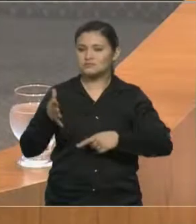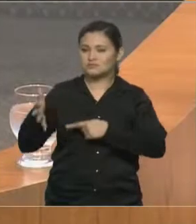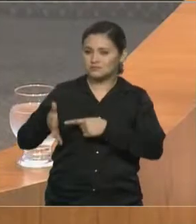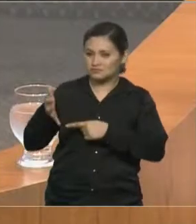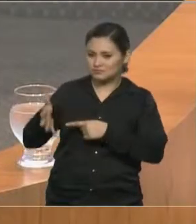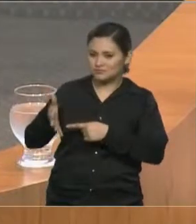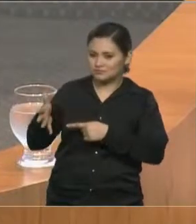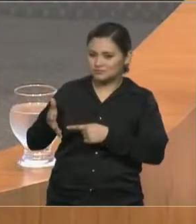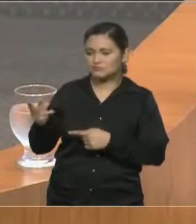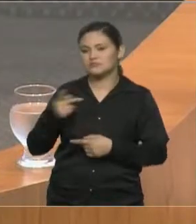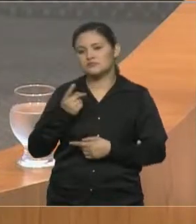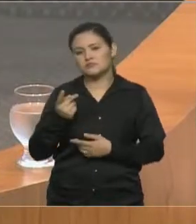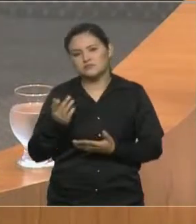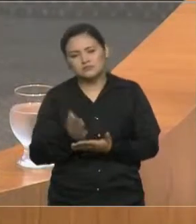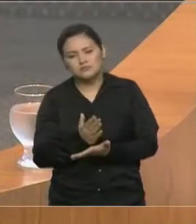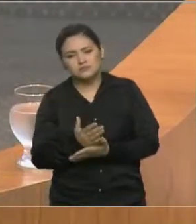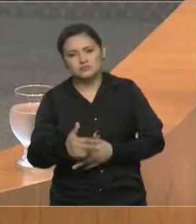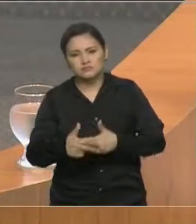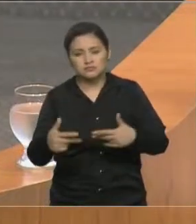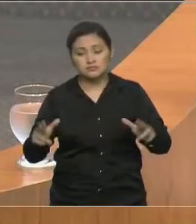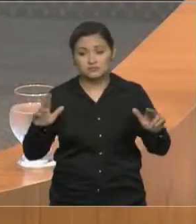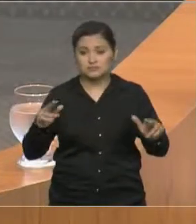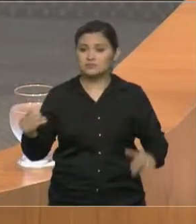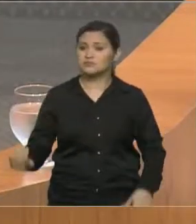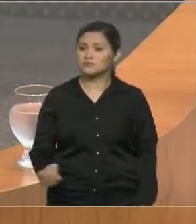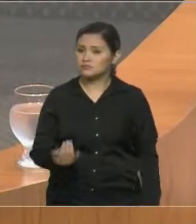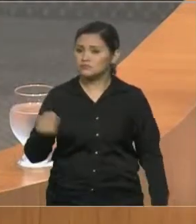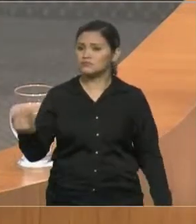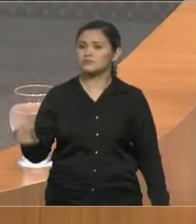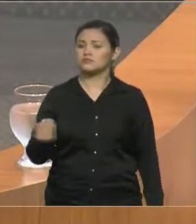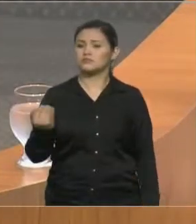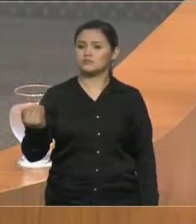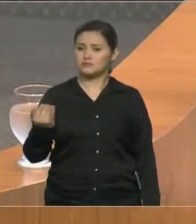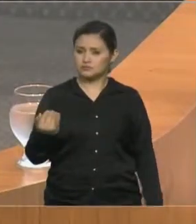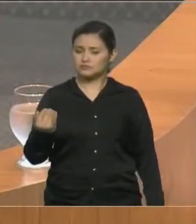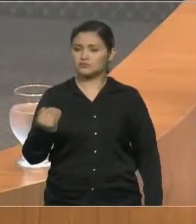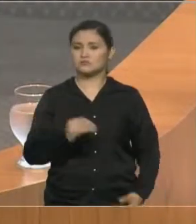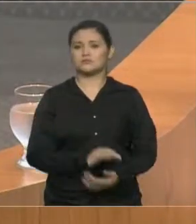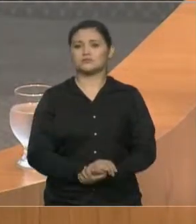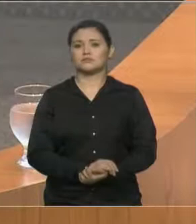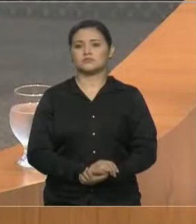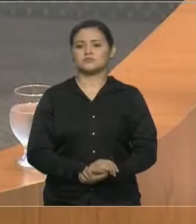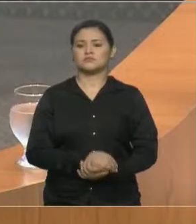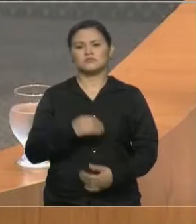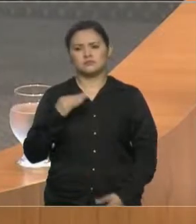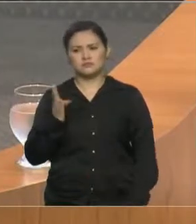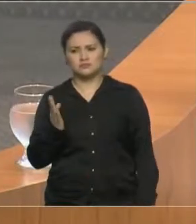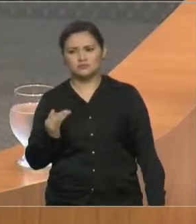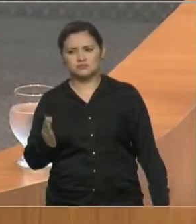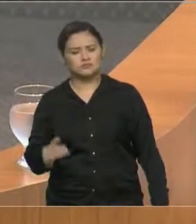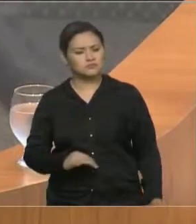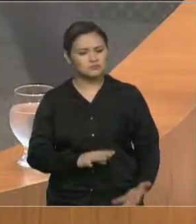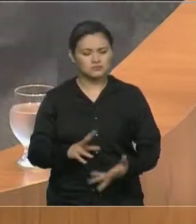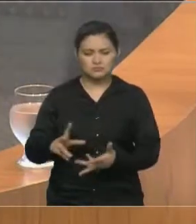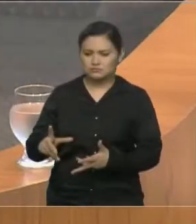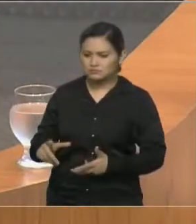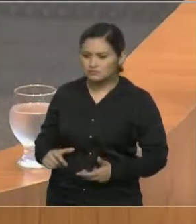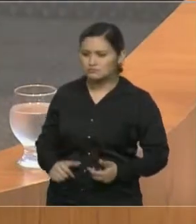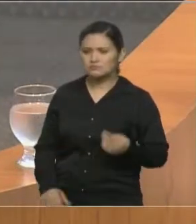algumas breves considerações sobre esse tema tão importante para o Brasil, para o mundo e para o